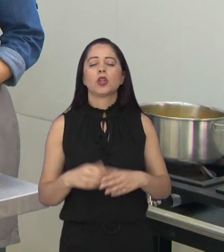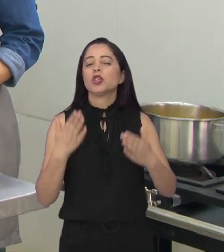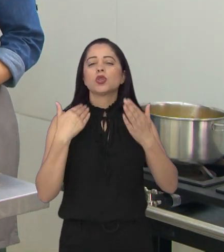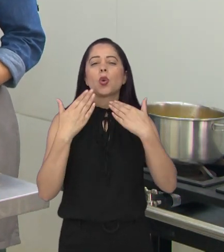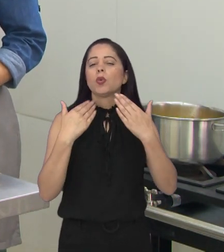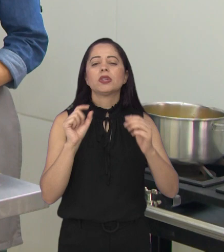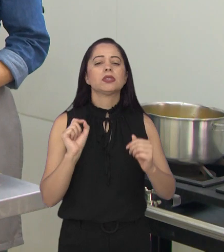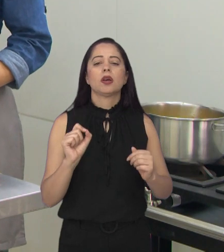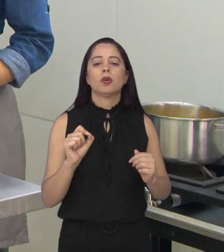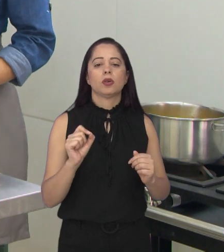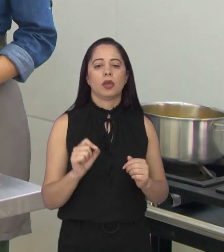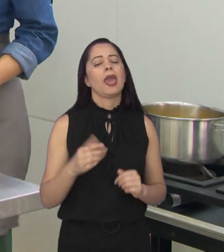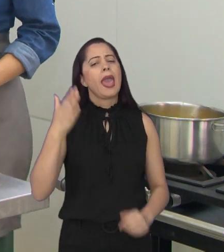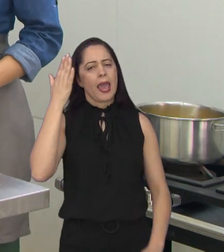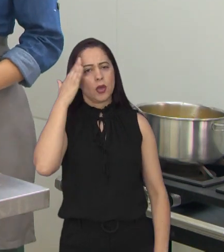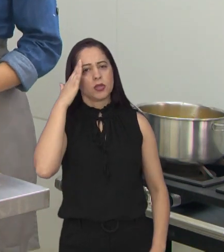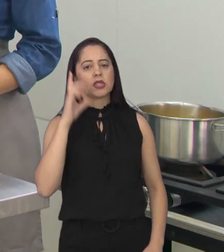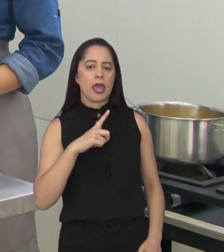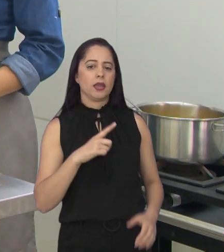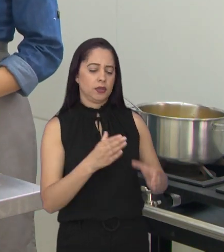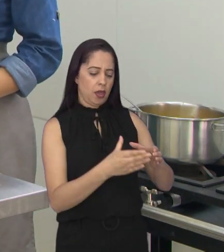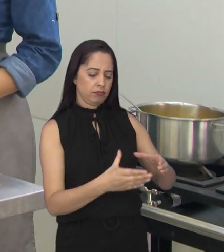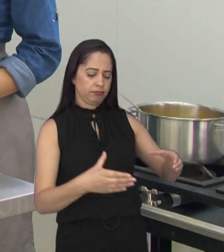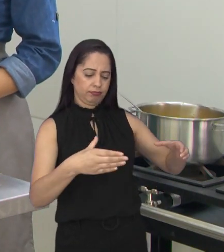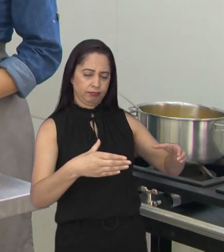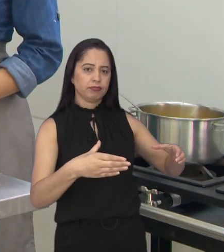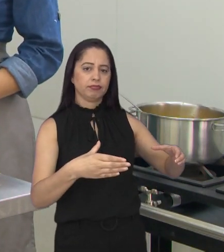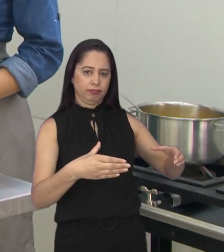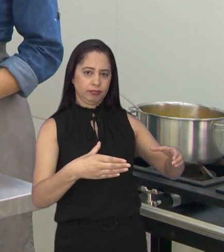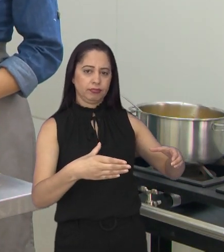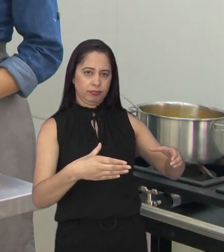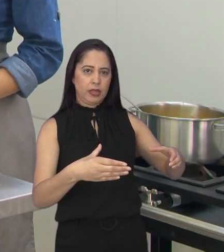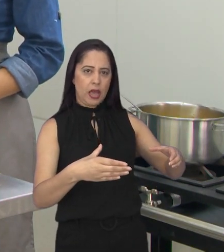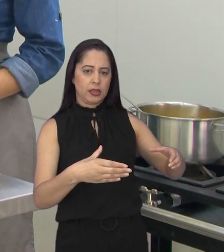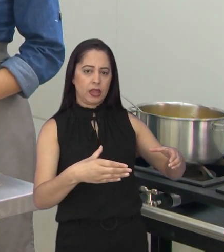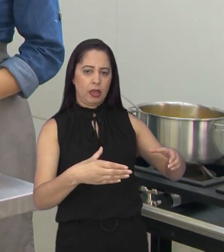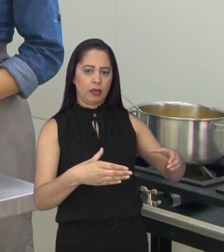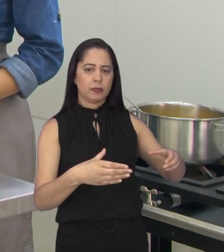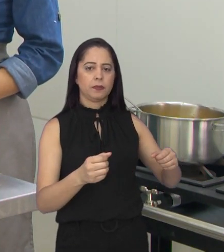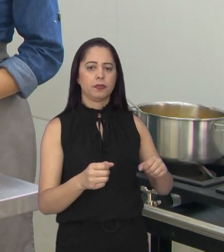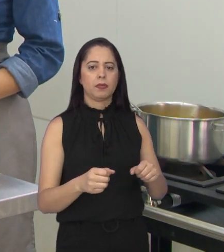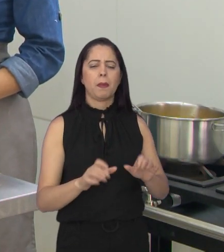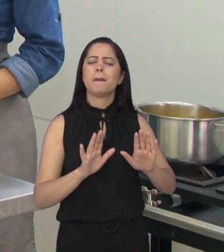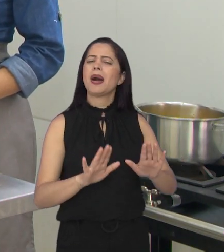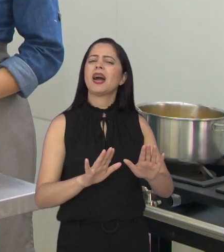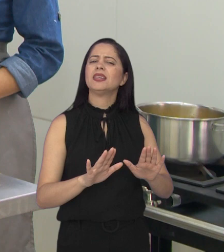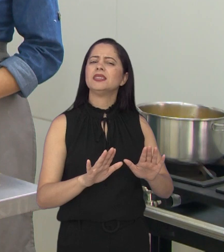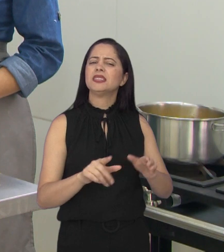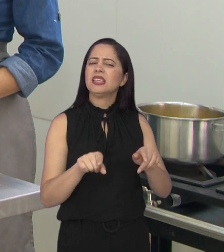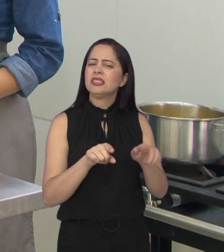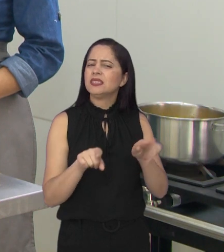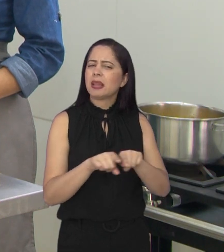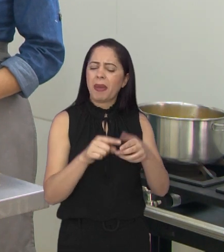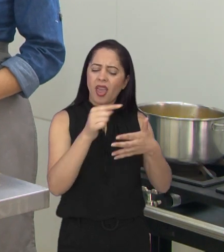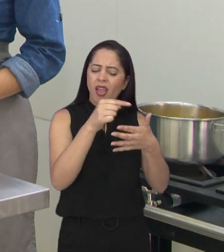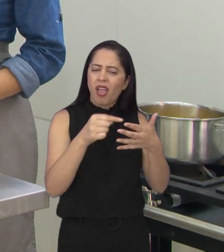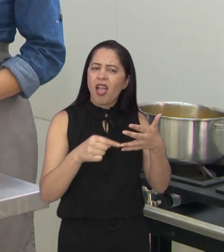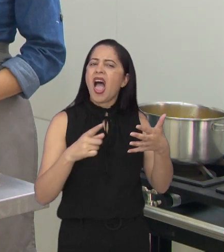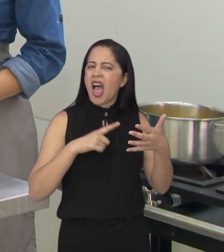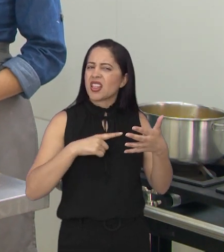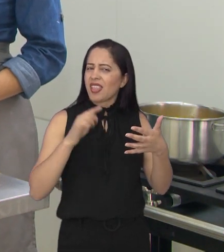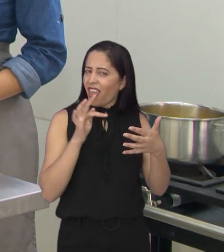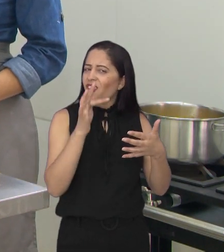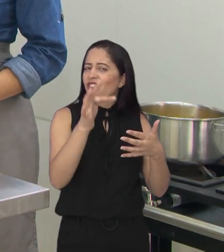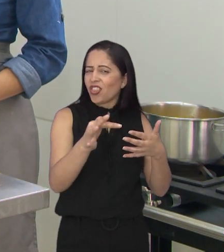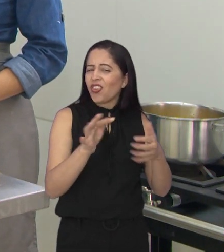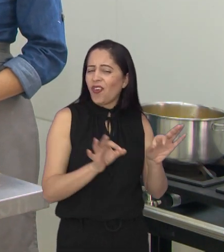Fernanda? A gente vai conversar assim. Eu sei que vocês têm um próximo produto aí, lançando já as frutinhas, mas eu